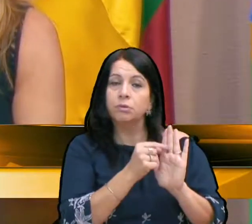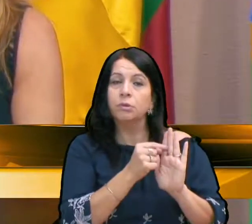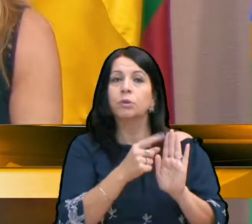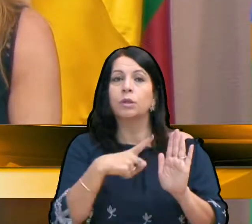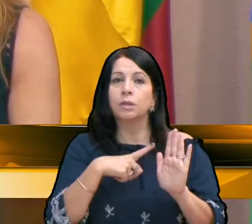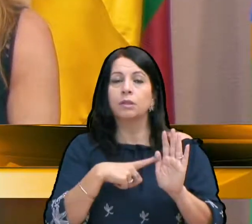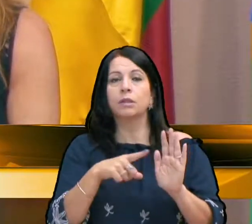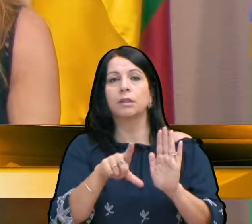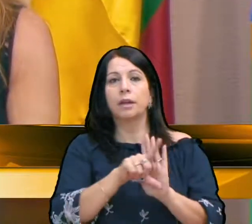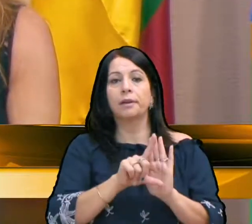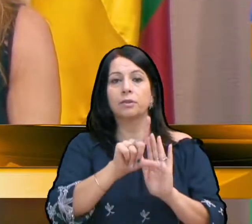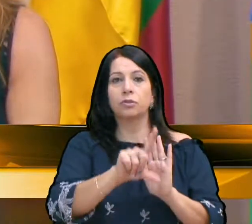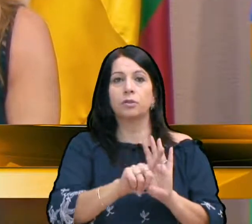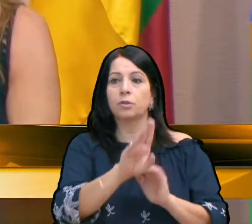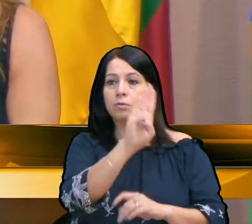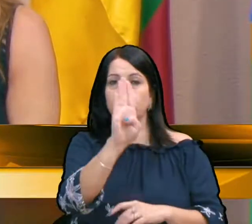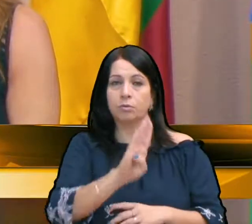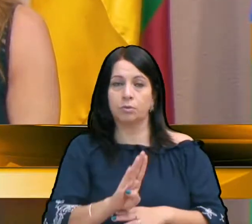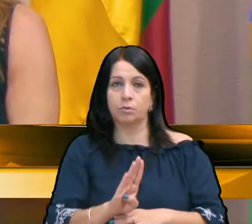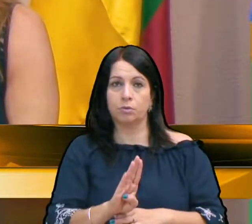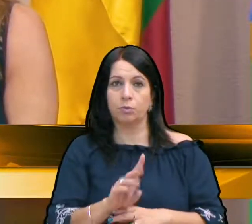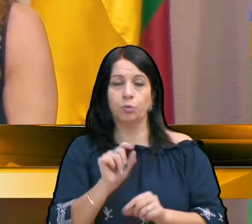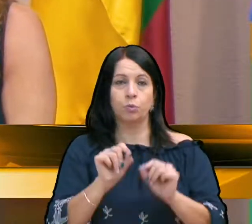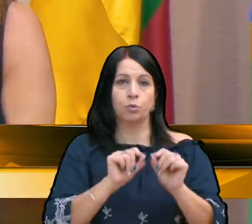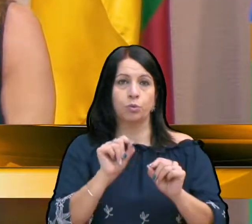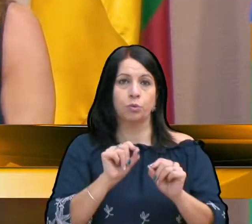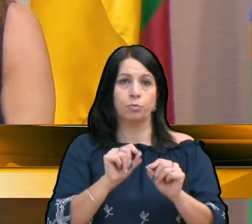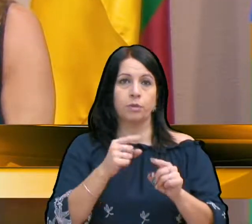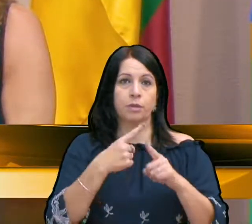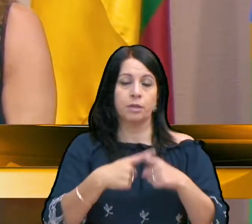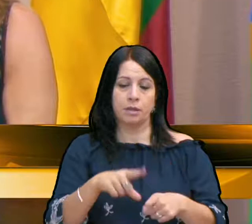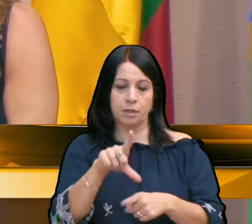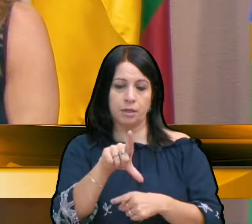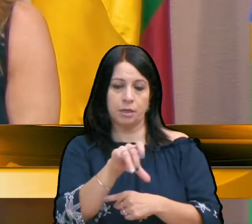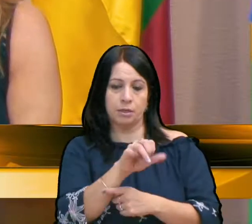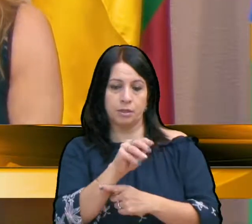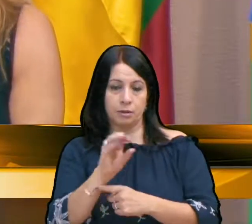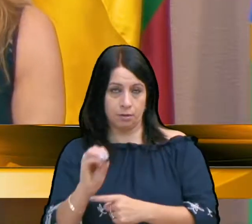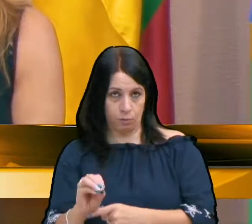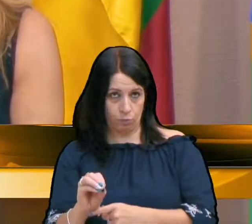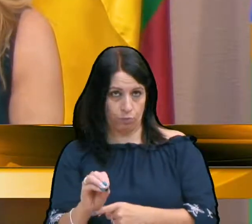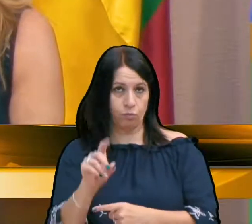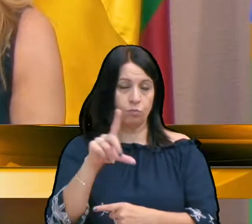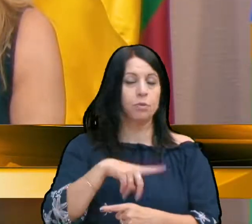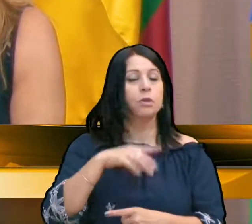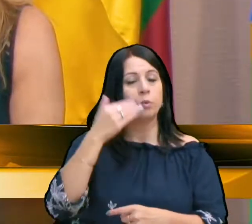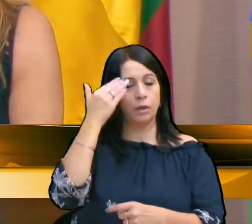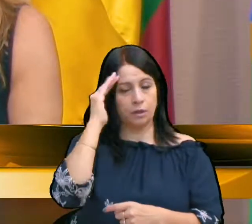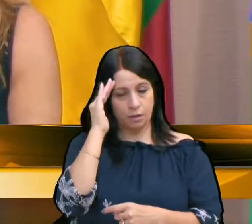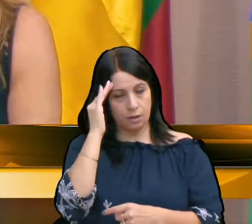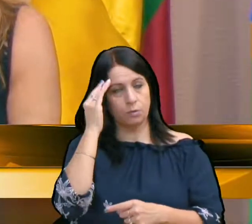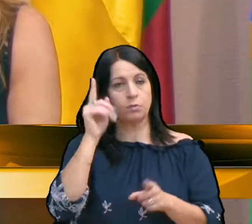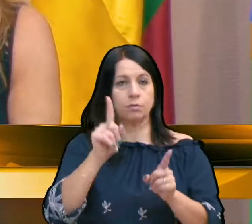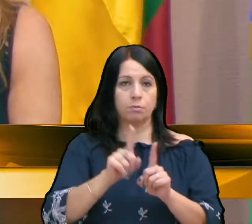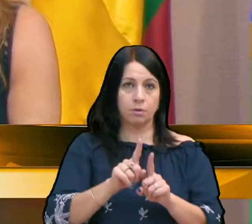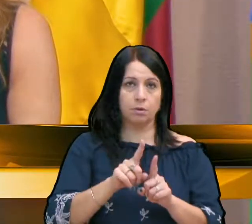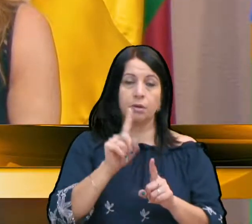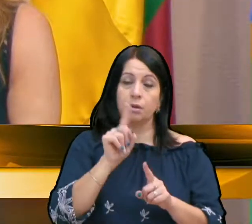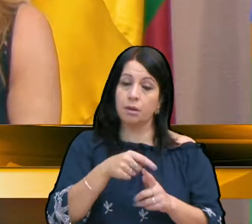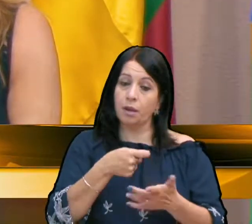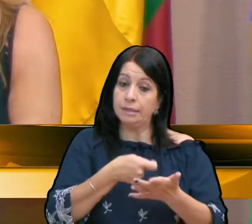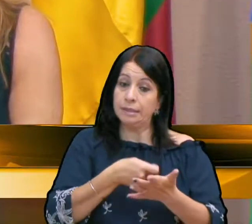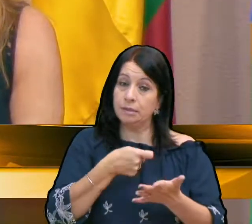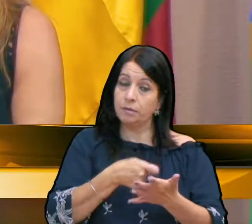rege a legislação nacional a respeito das licitações. Eu entendo que é dever